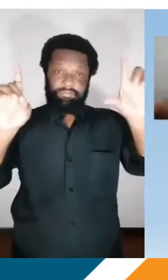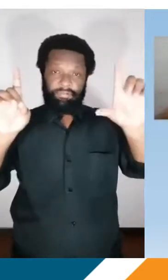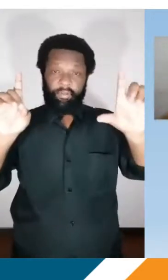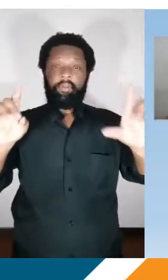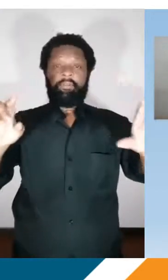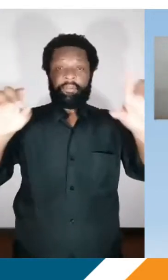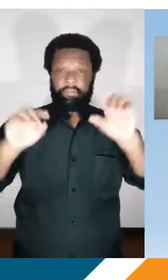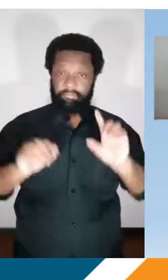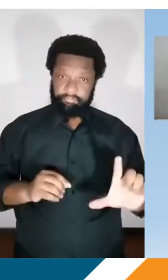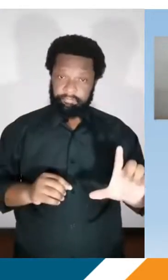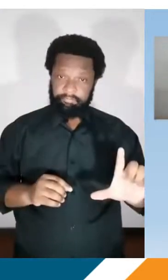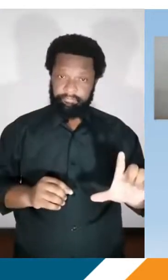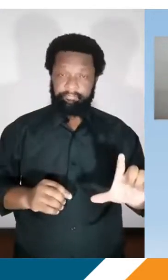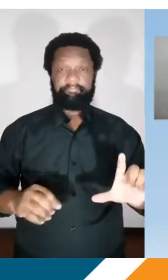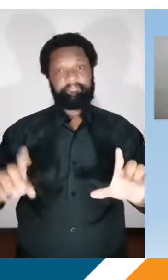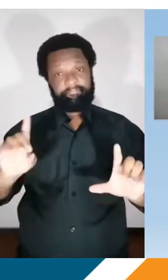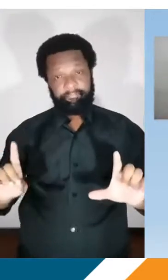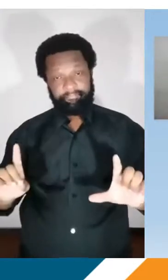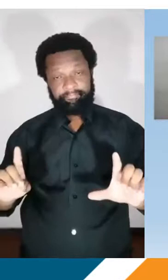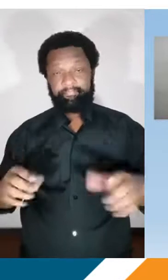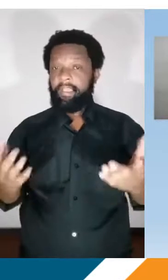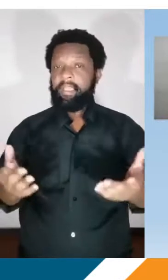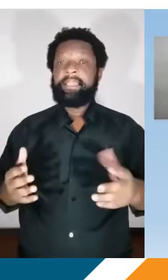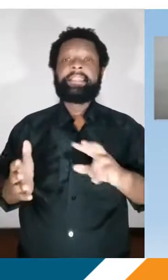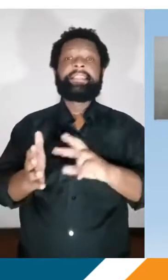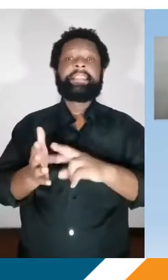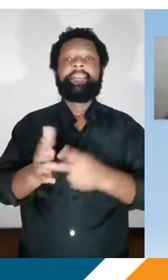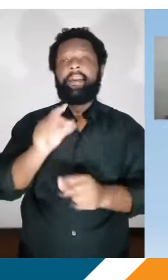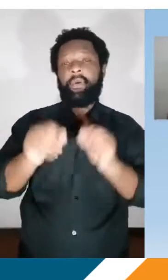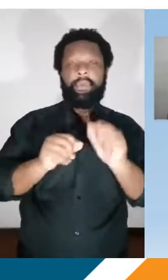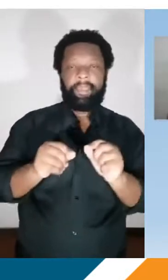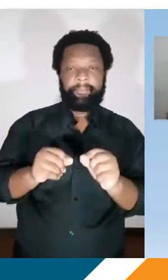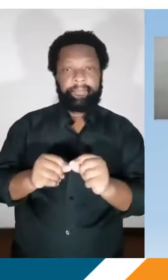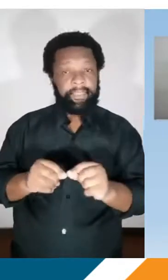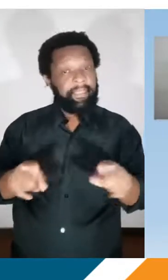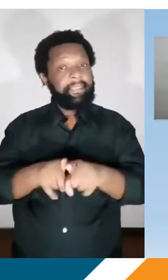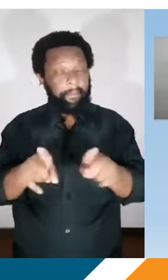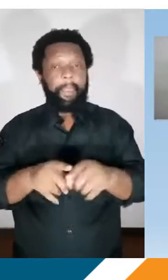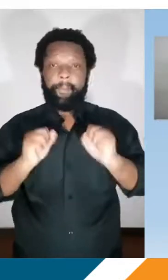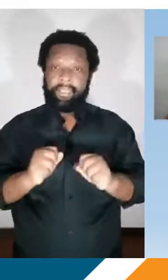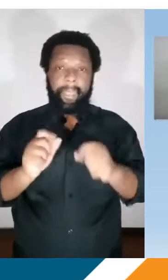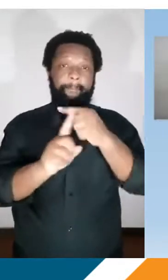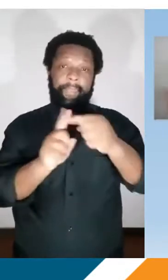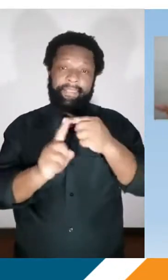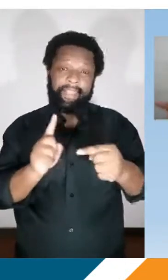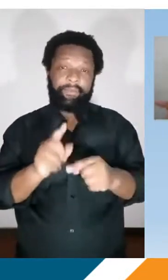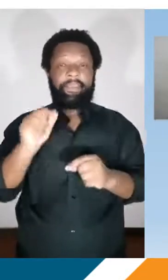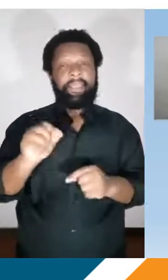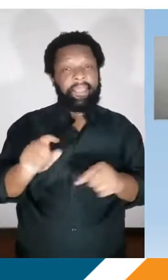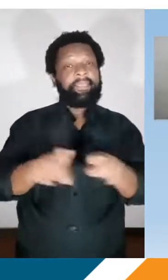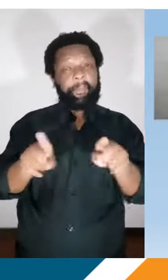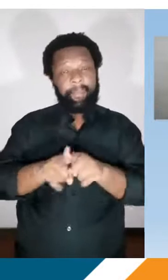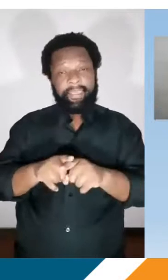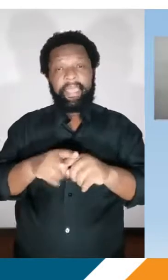levógeno, o outro é levógeno e dextrógeno. Isso quer dizer o seguinte: que também vai ser metade.